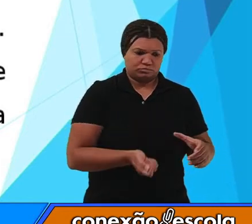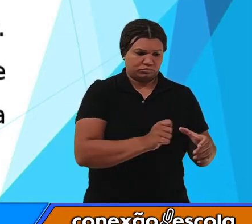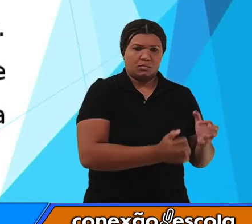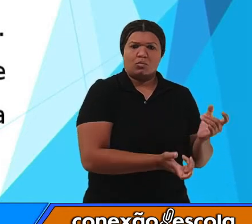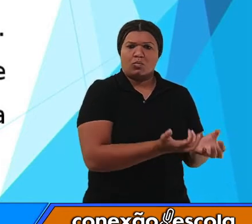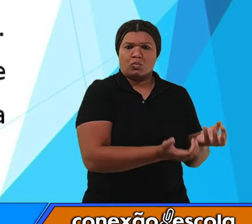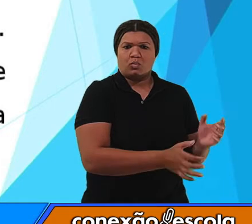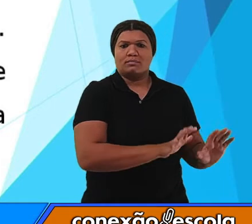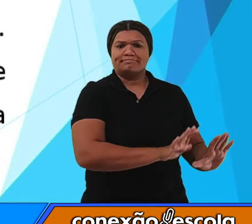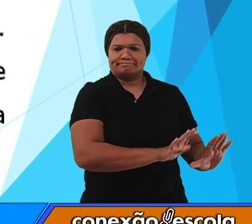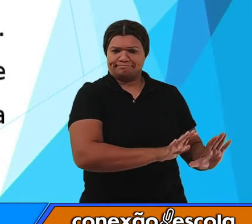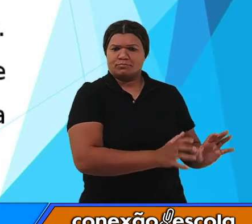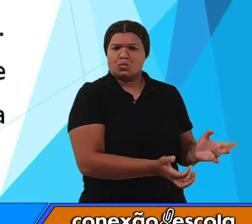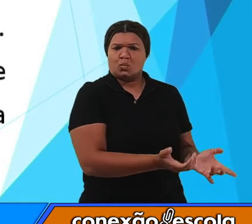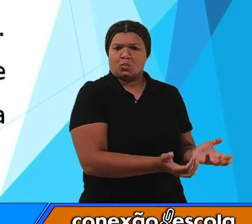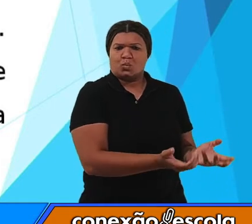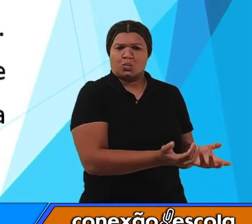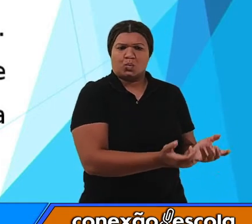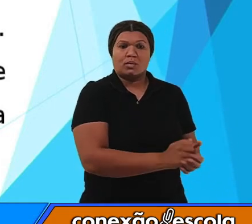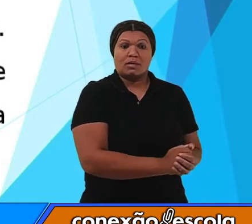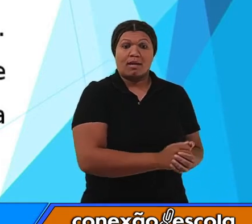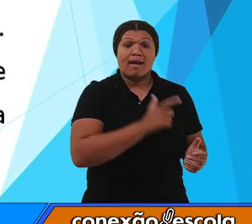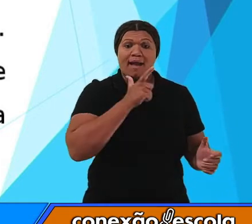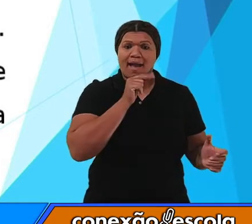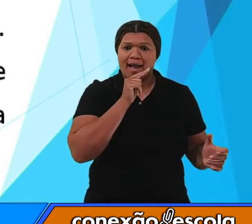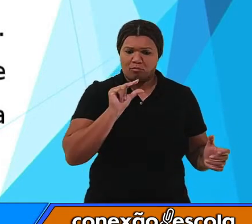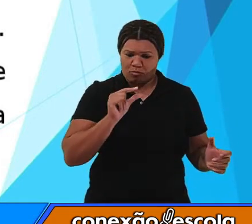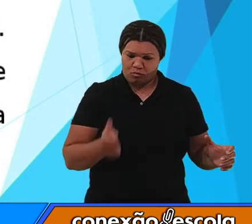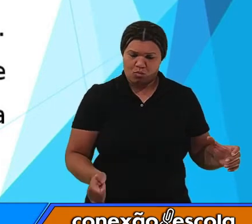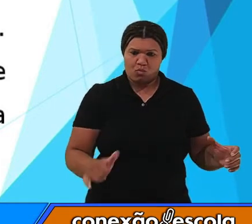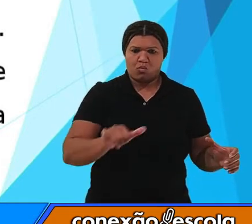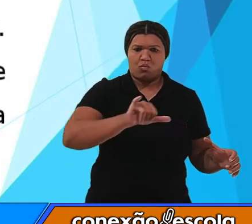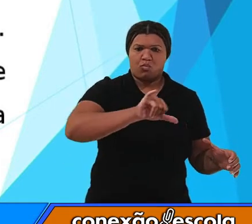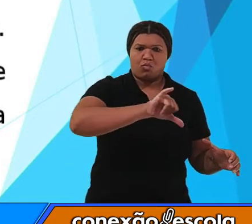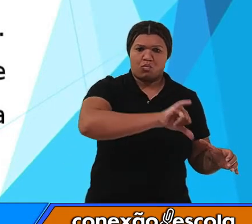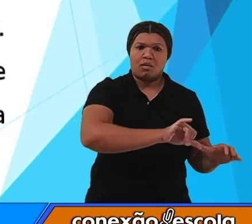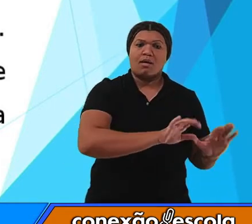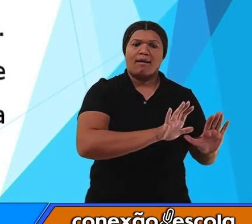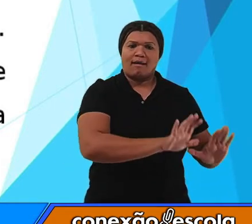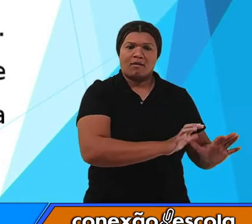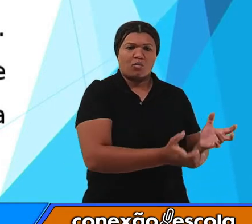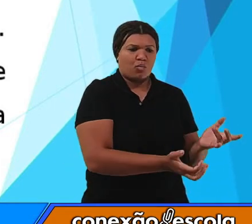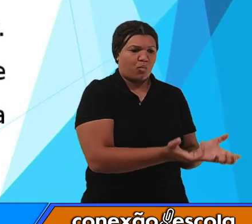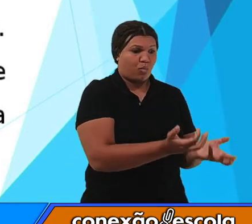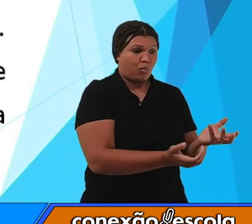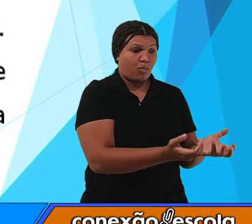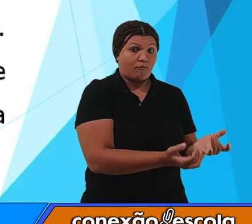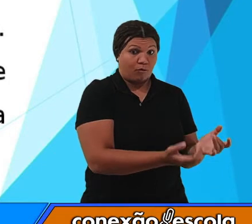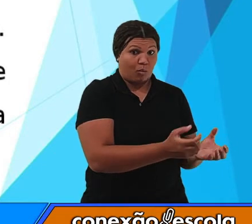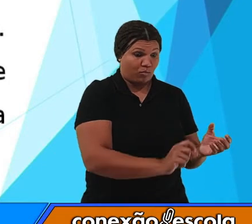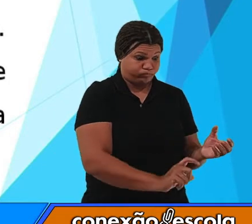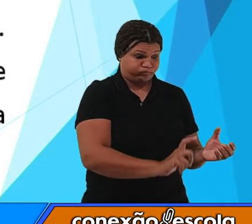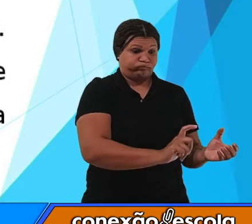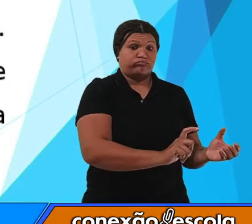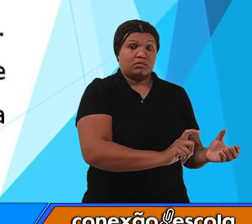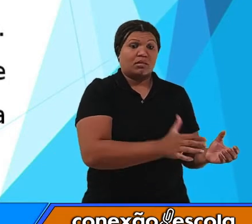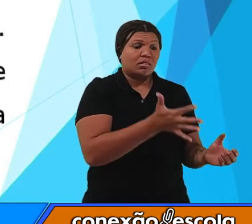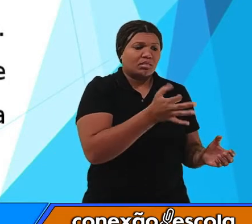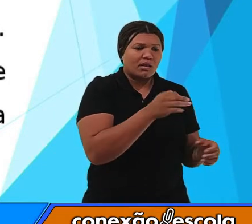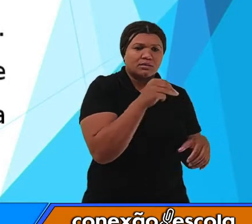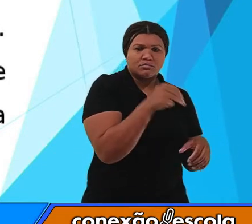refogada. Acrescente a água e deixe ferver em fogo alto